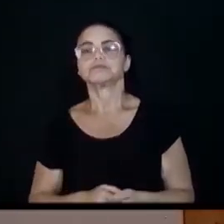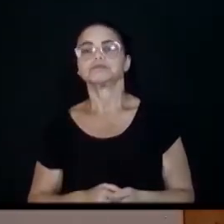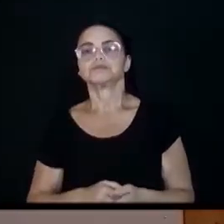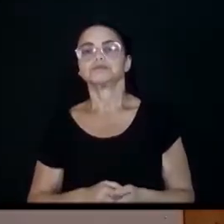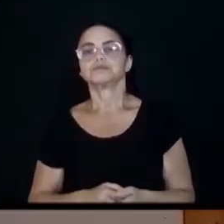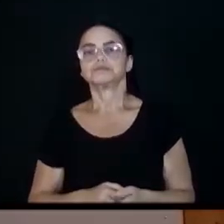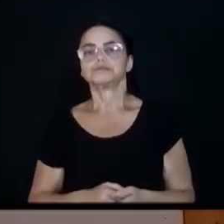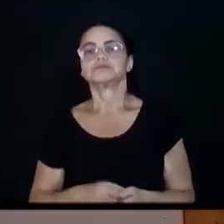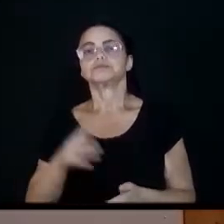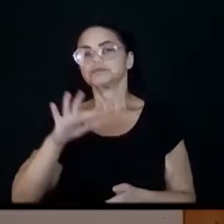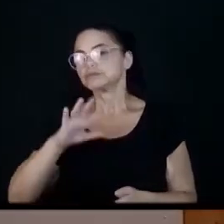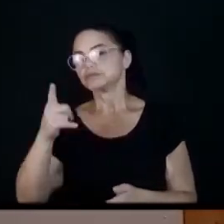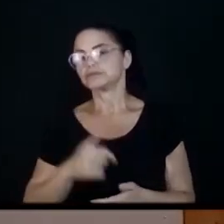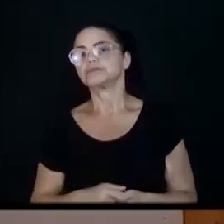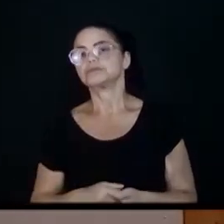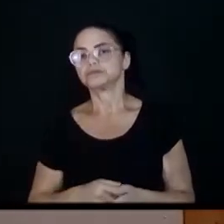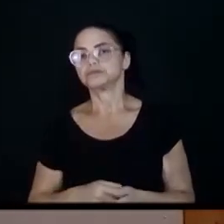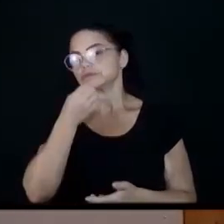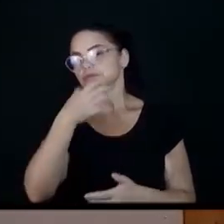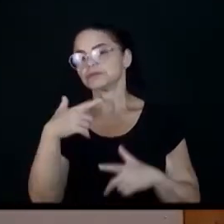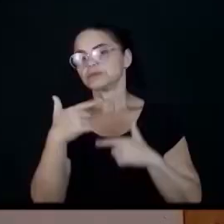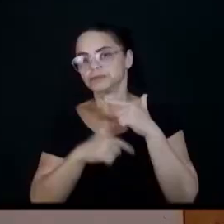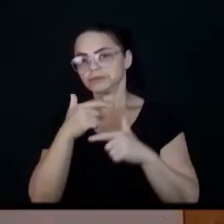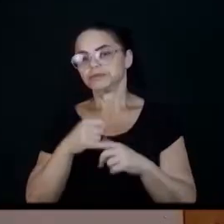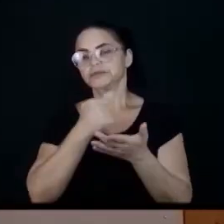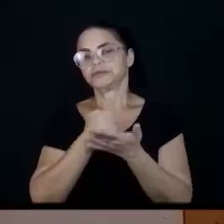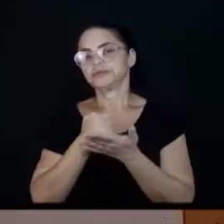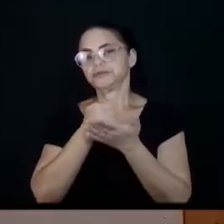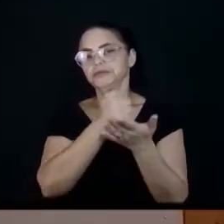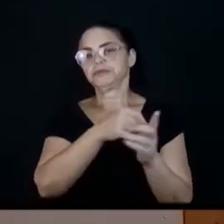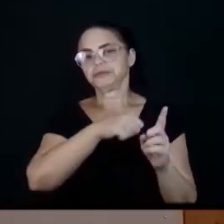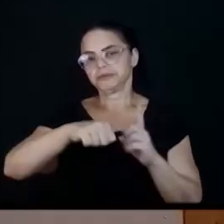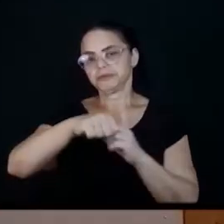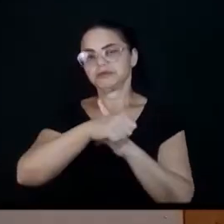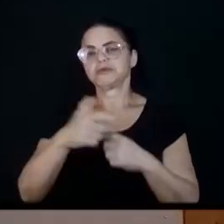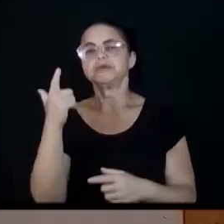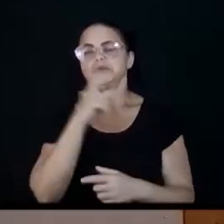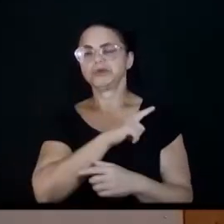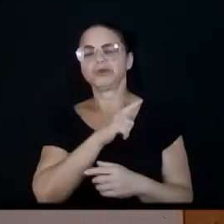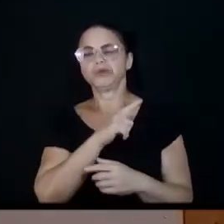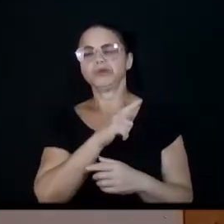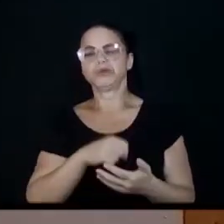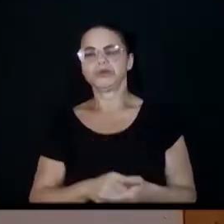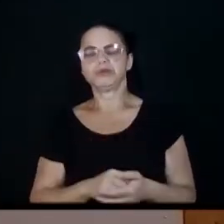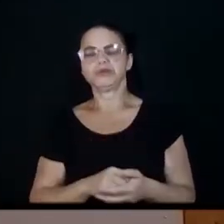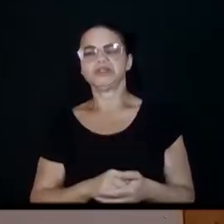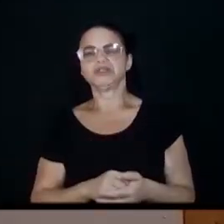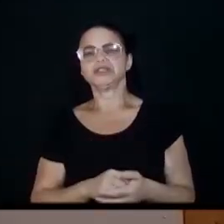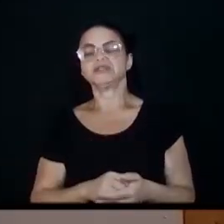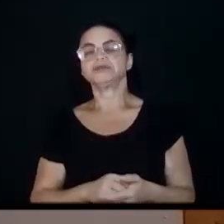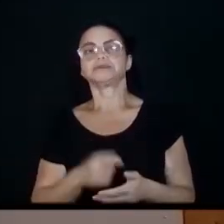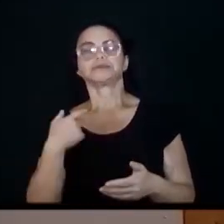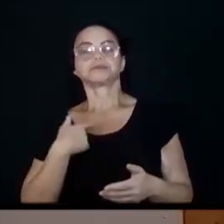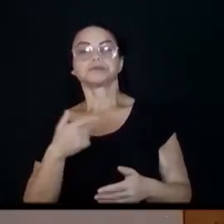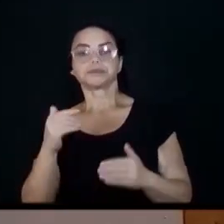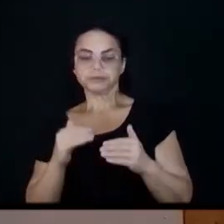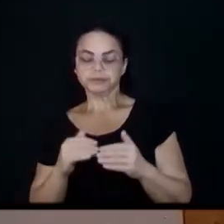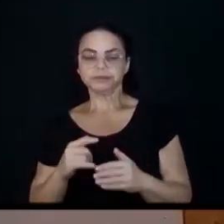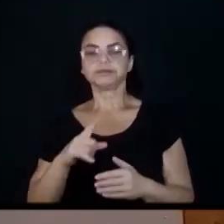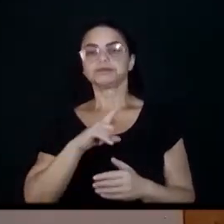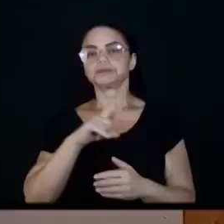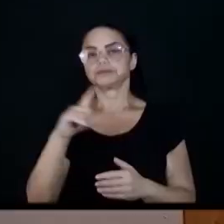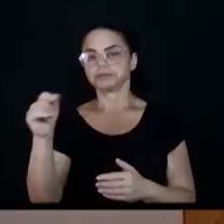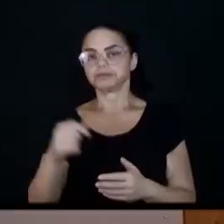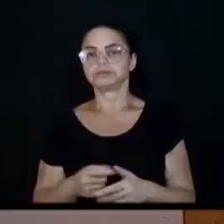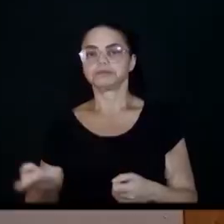de um bom trabalho social, né? Porque quando a pessoa consegue sair dessa situação de vulnerabilidade e também devolver, digamos